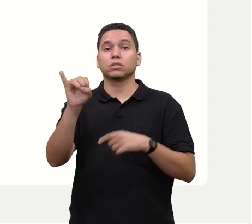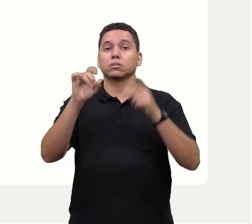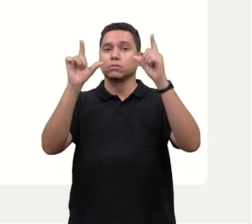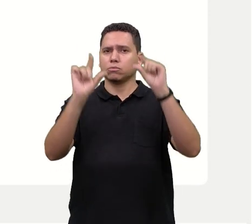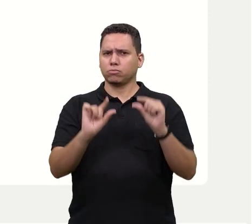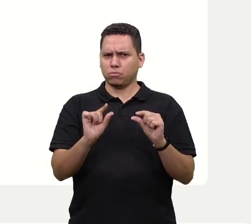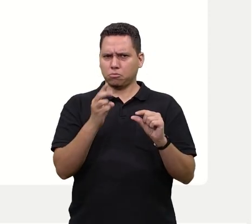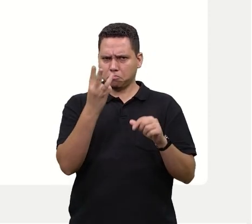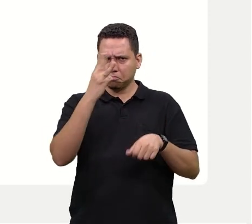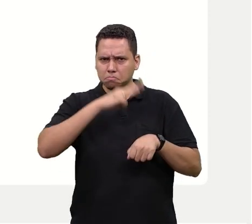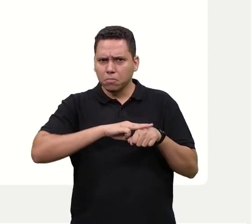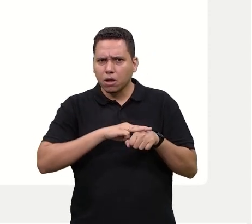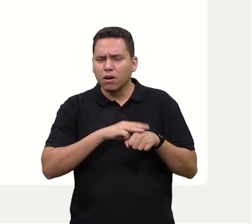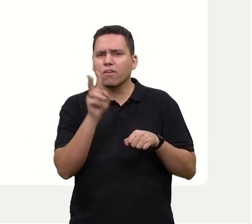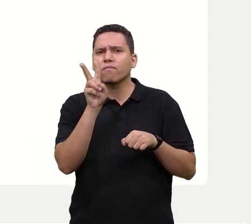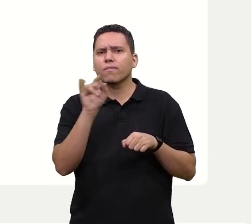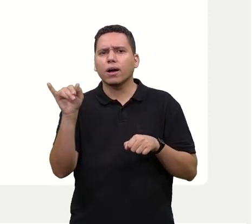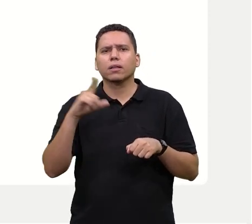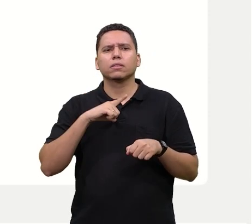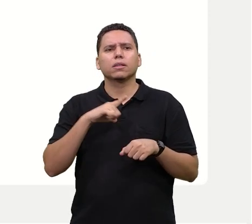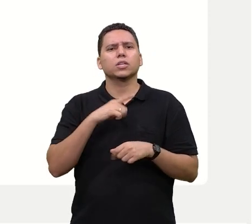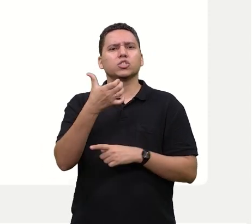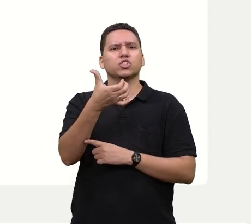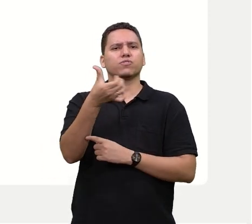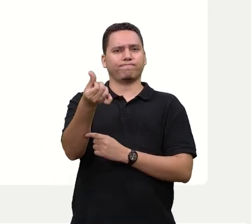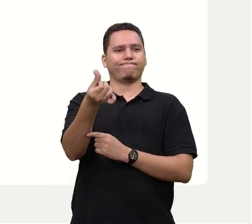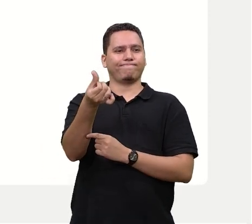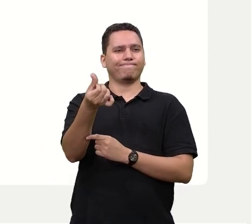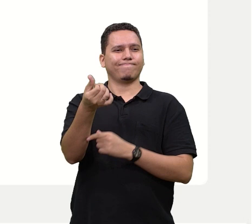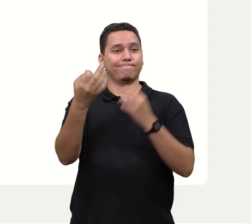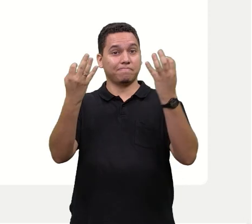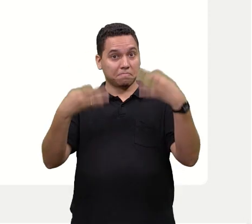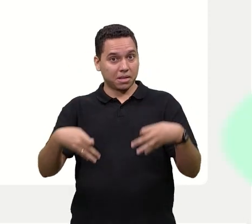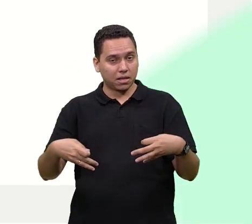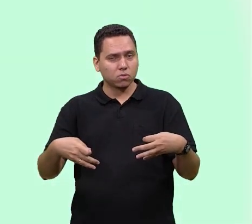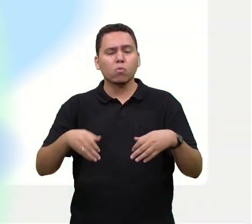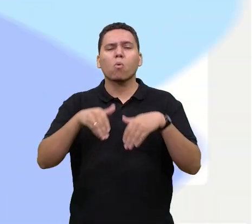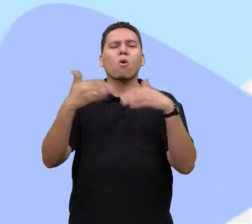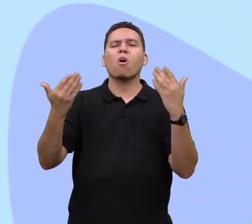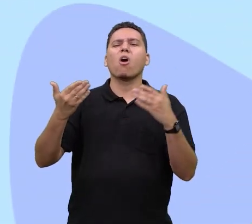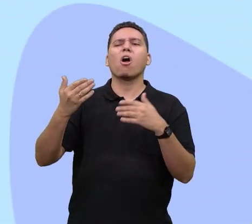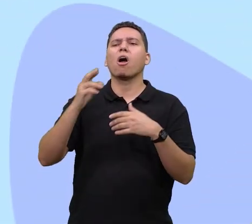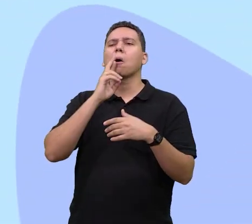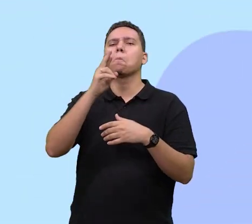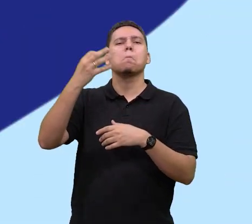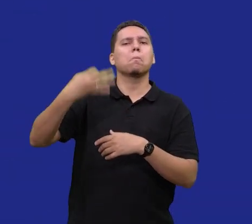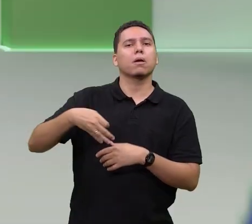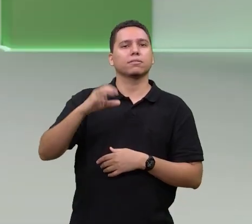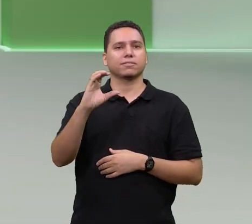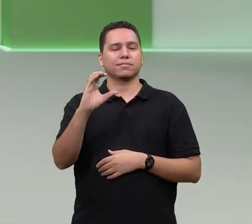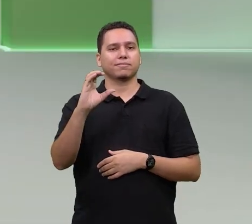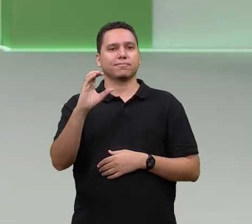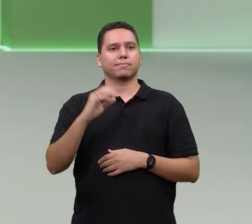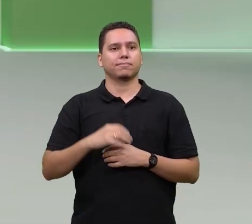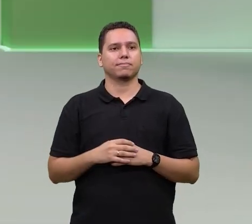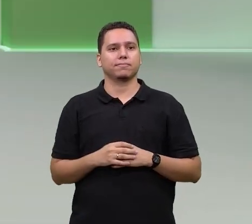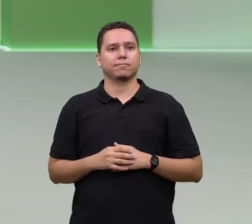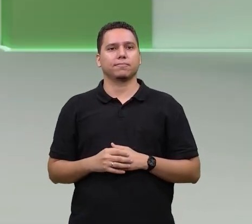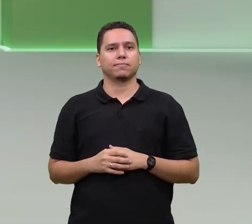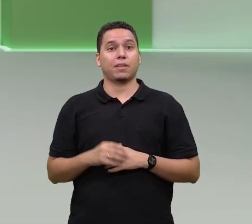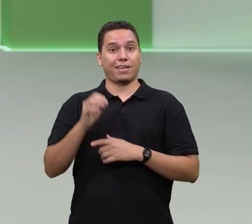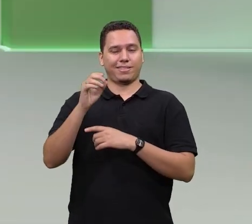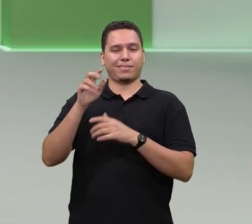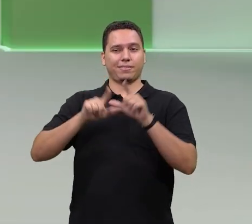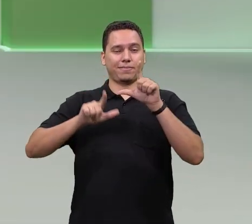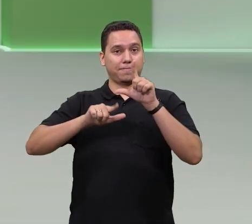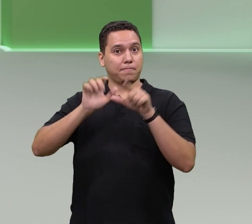início com a carga dela, 16 coulombs. Para isso, qual alternativa que você marca? A letra E. Bem, é isso, pessoal. Na aula de hoje vimos